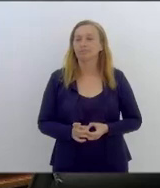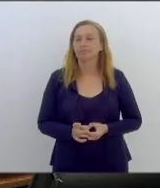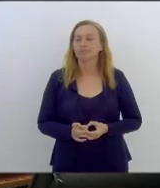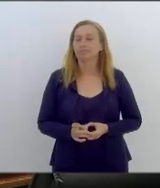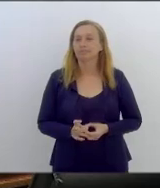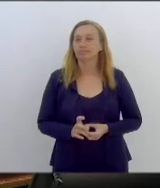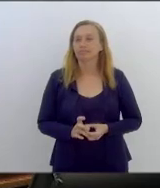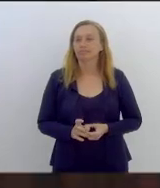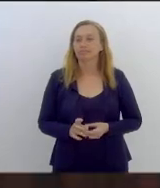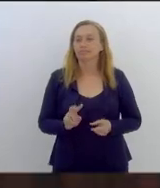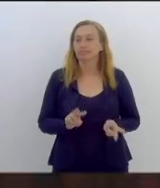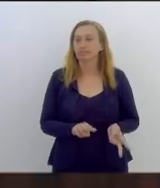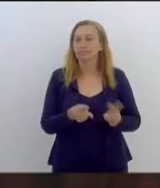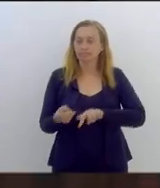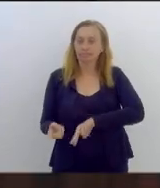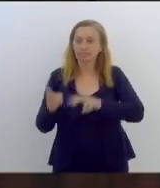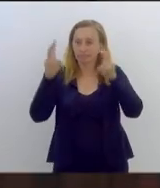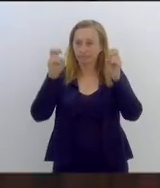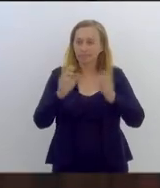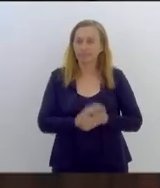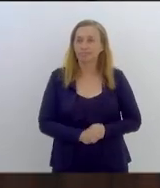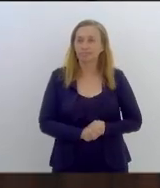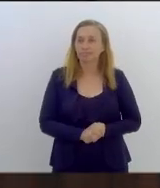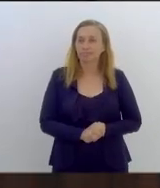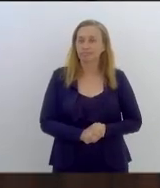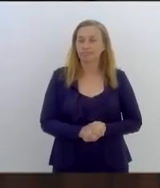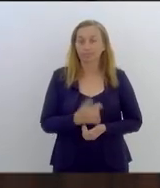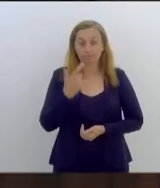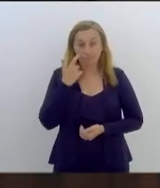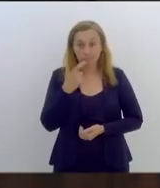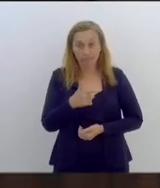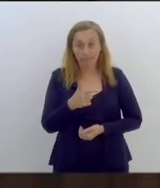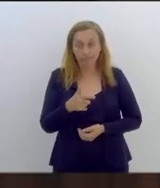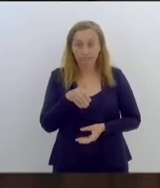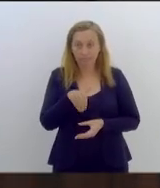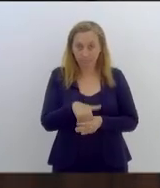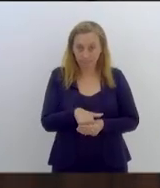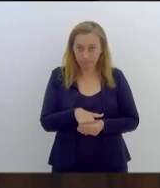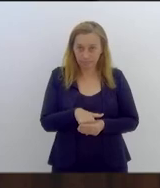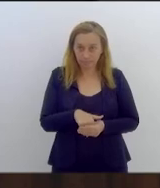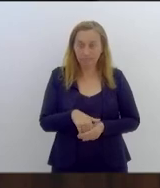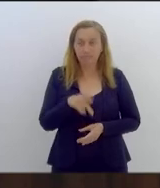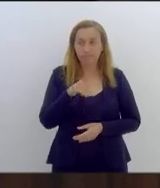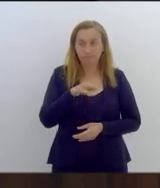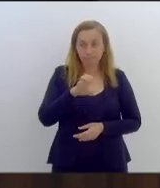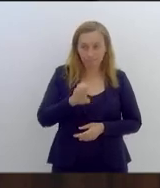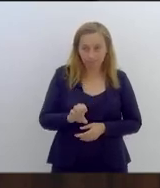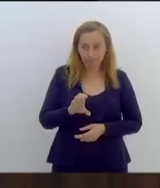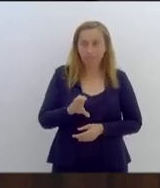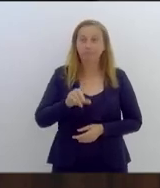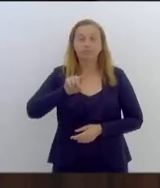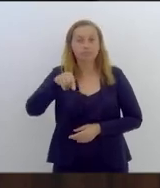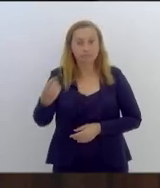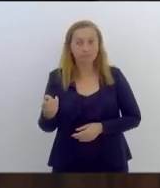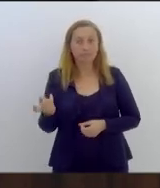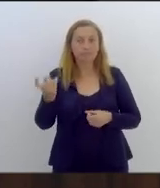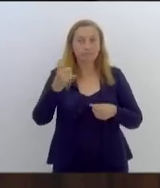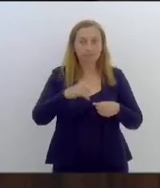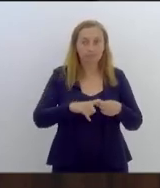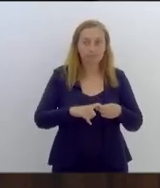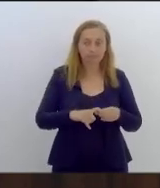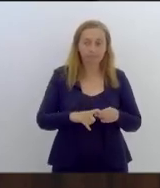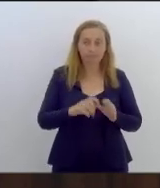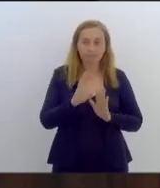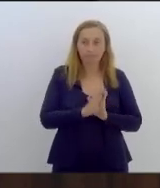Deixa eu tentar um encaminhamento nesse tema, porque do jeito que está aqui, nós vamos votar a PEC, depois vamos votar as emendas. Não vai ter